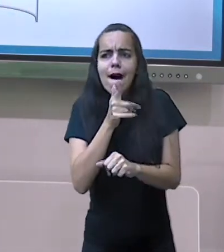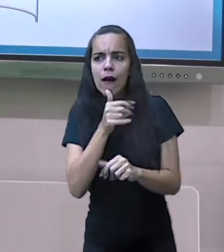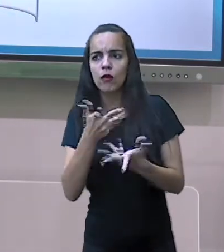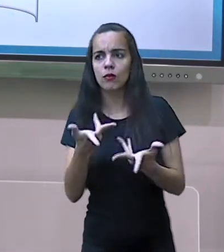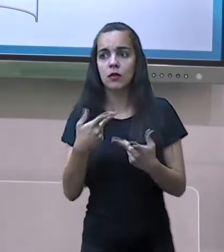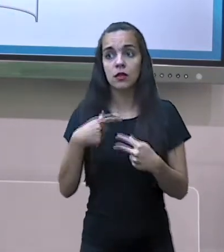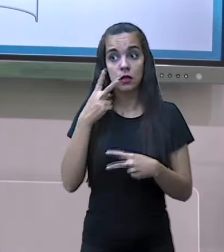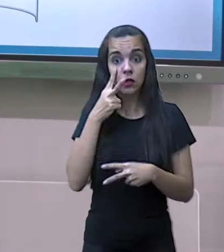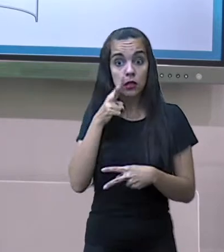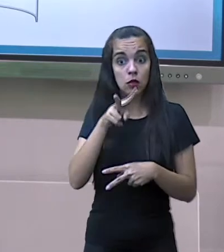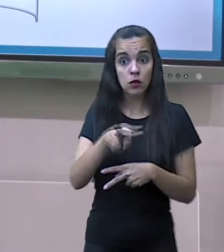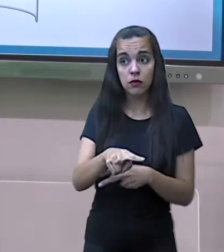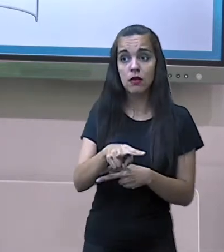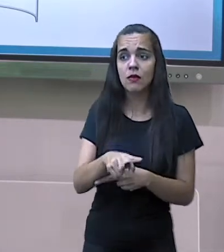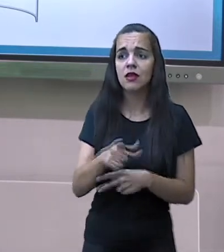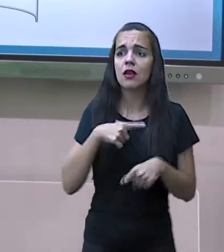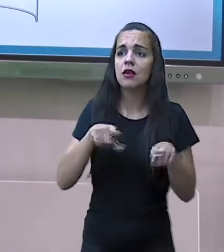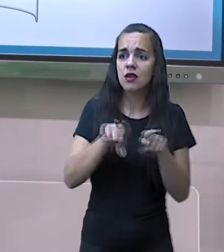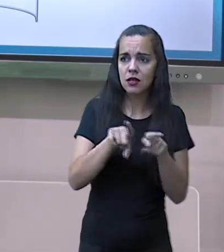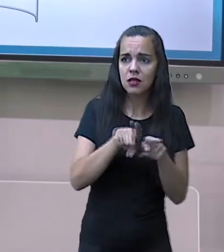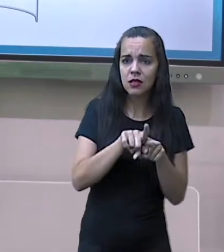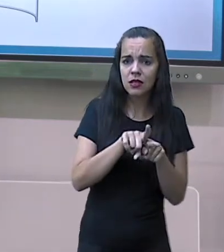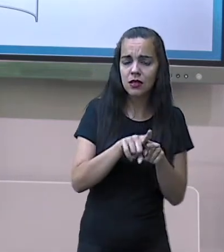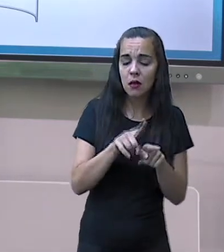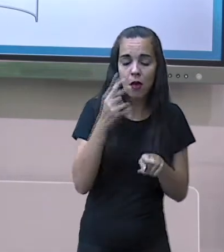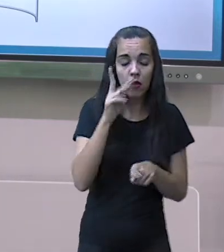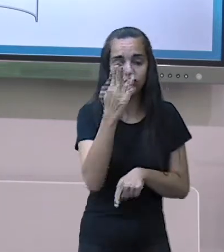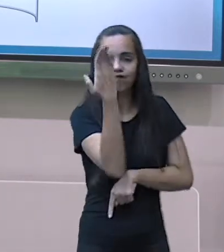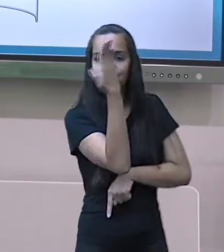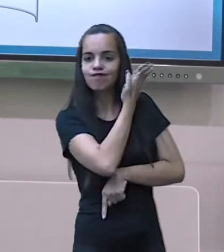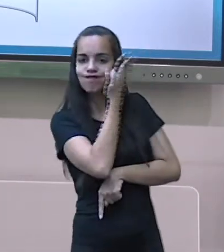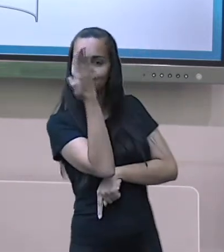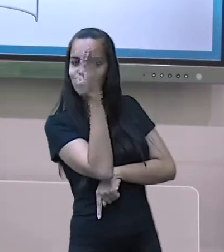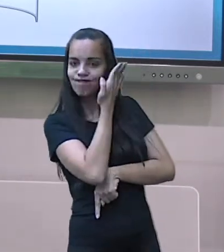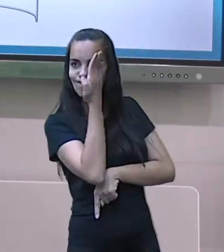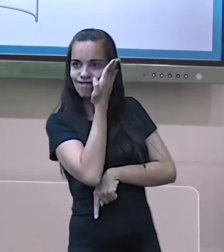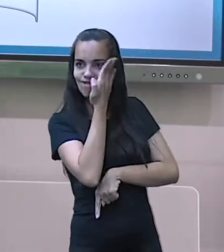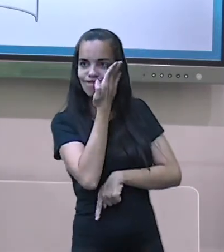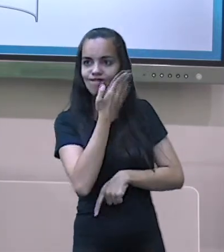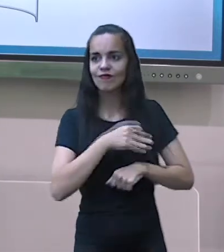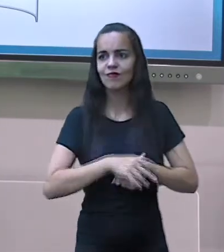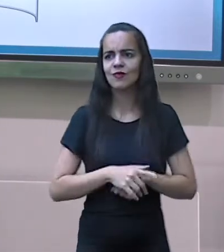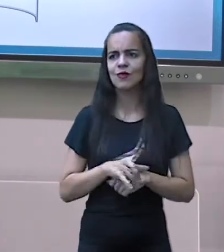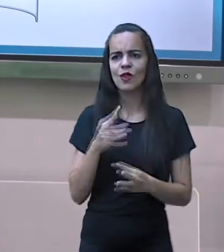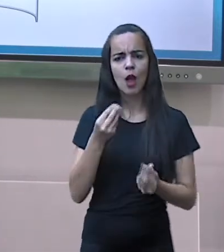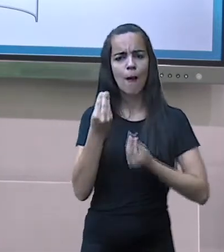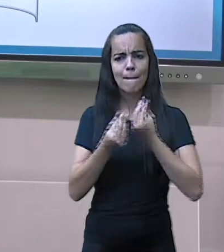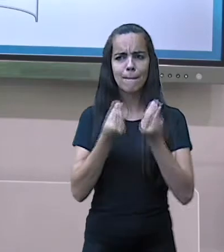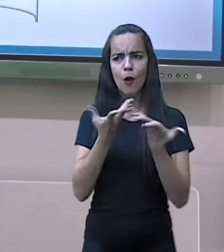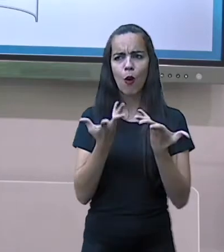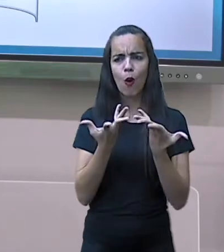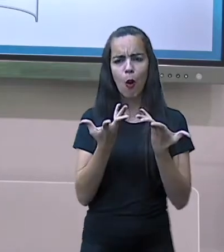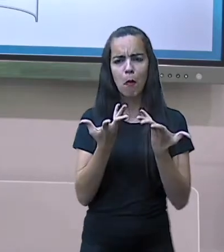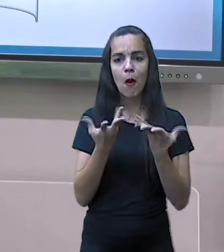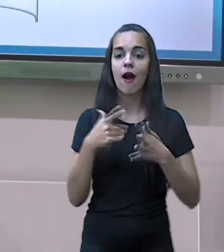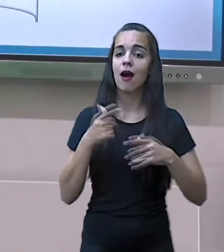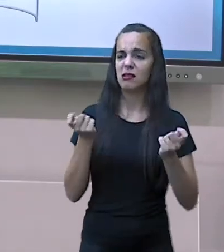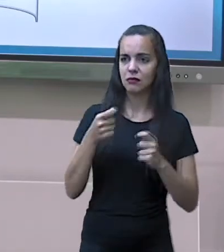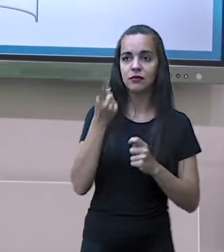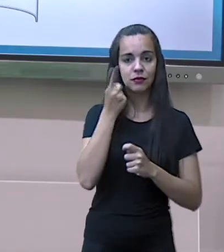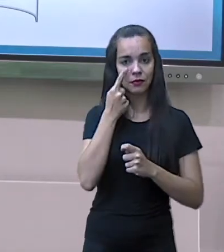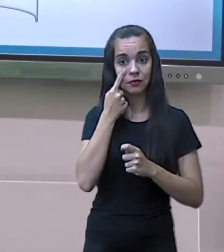e também a que nós não vemos. Ok? Esse vai ser o objeto do estudo dessa